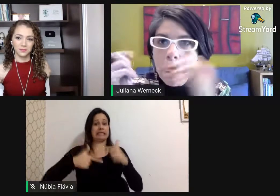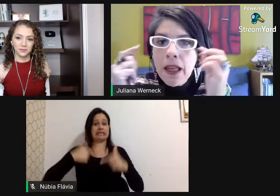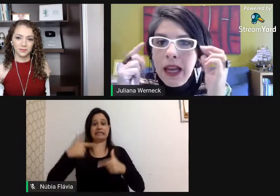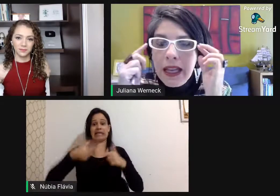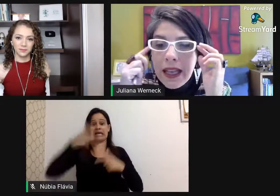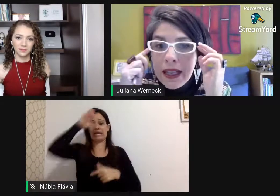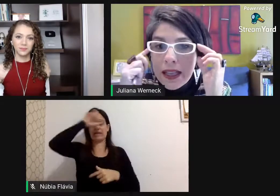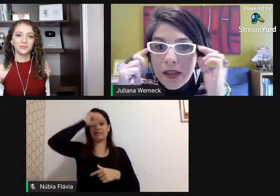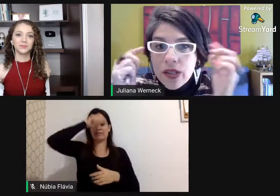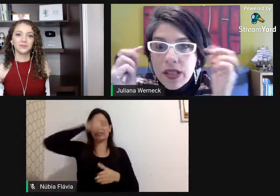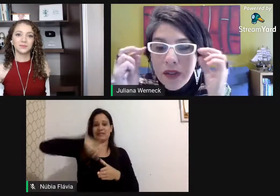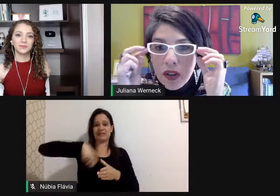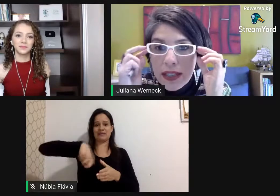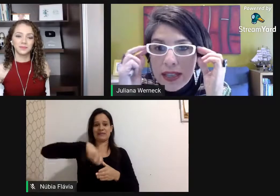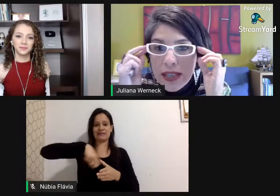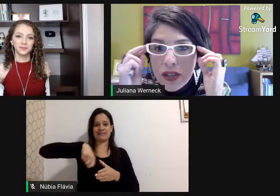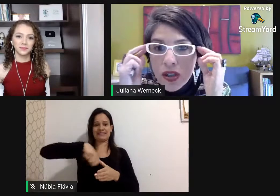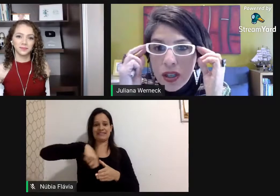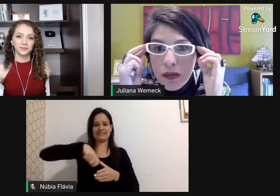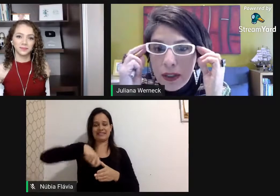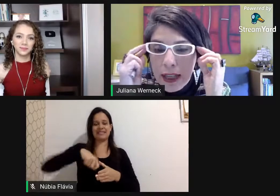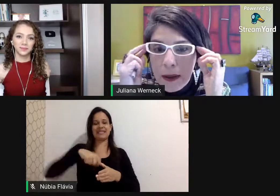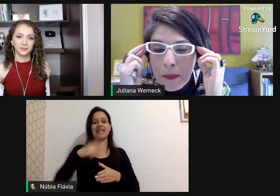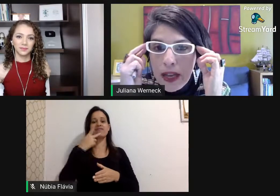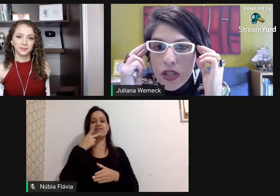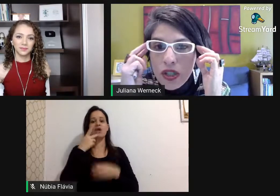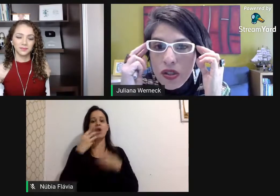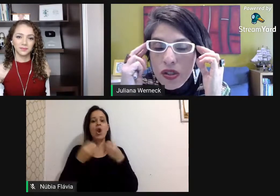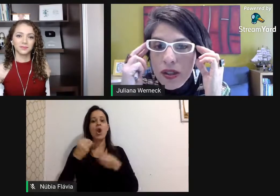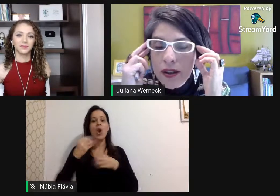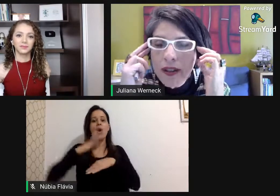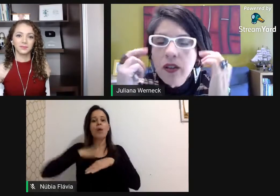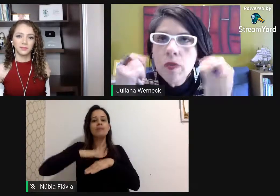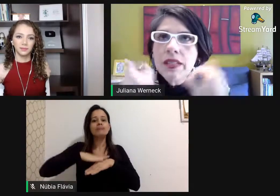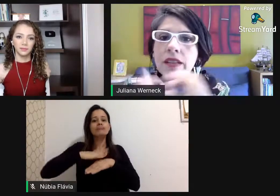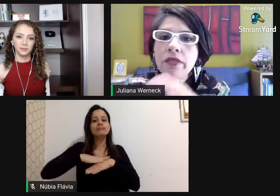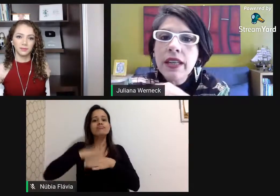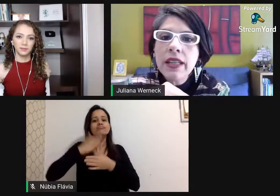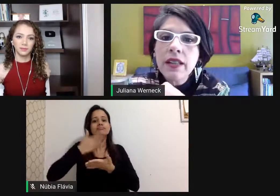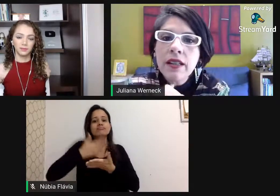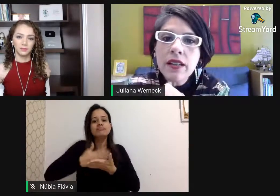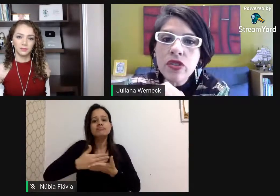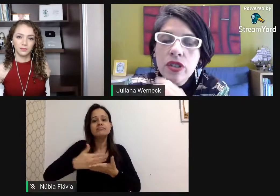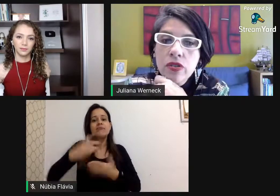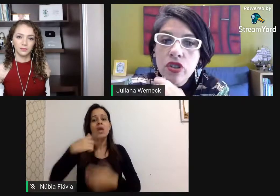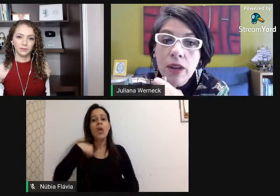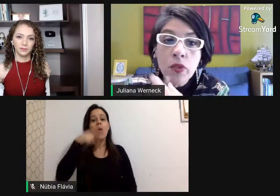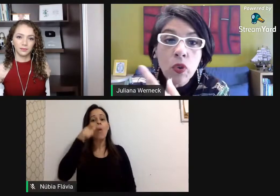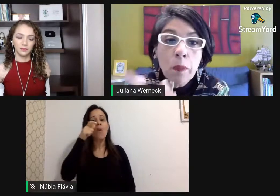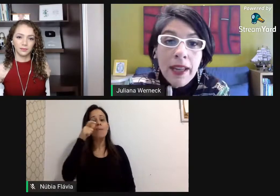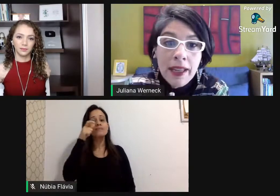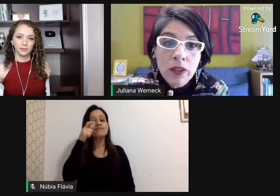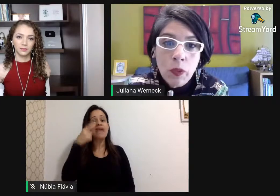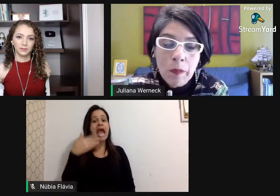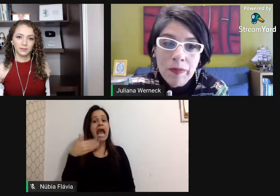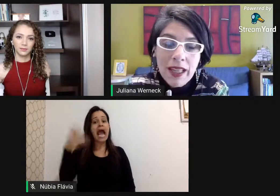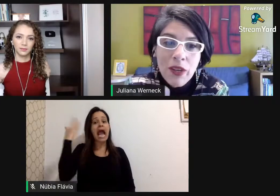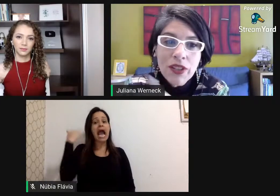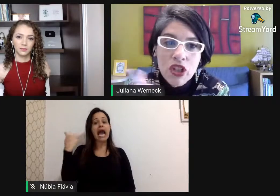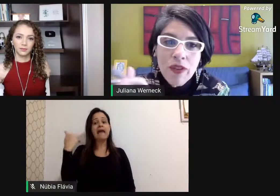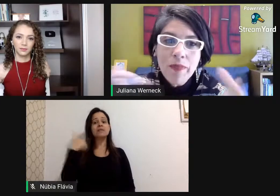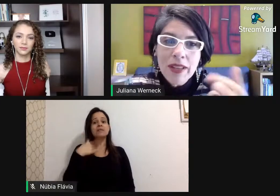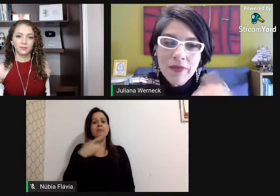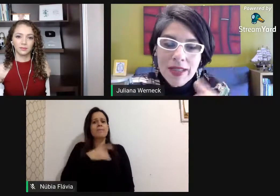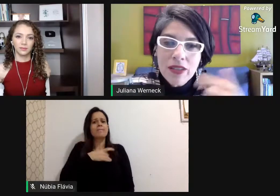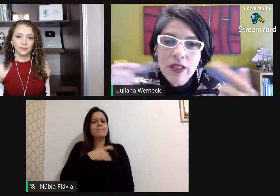cozinhar. E aí essa coisa que você falou da iniciativa, né? E aí eu observei que antes eu tinha muito medo. E